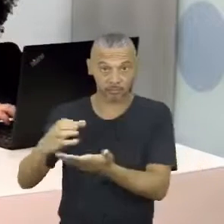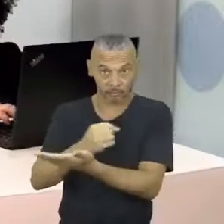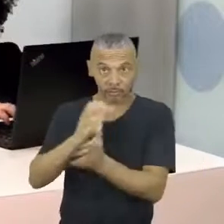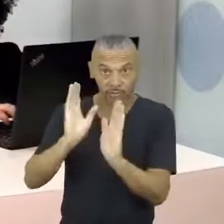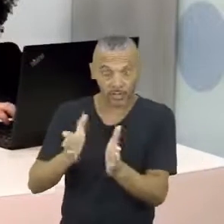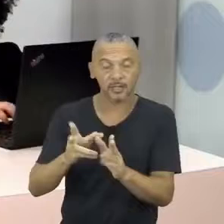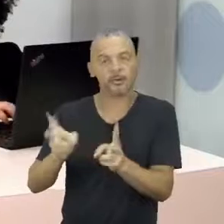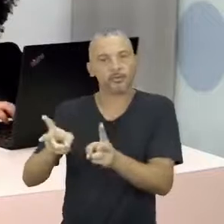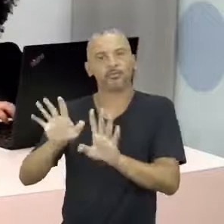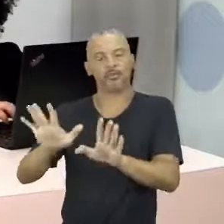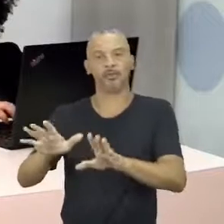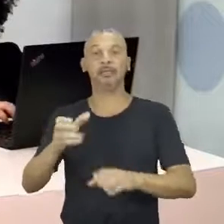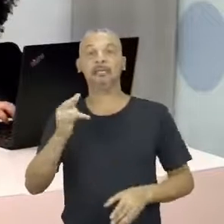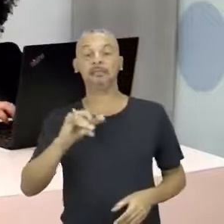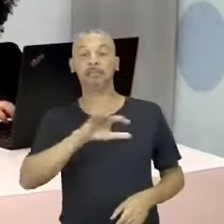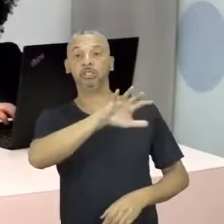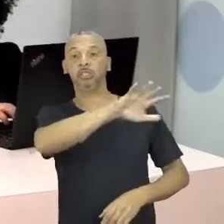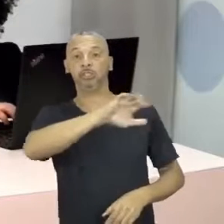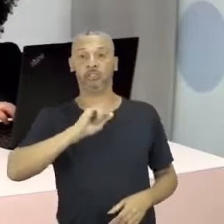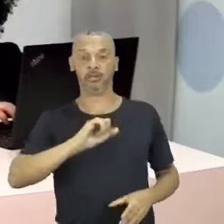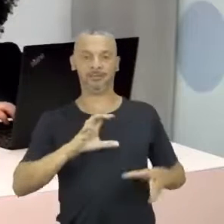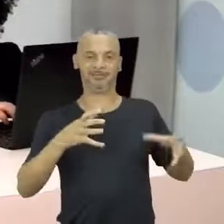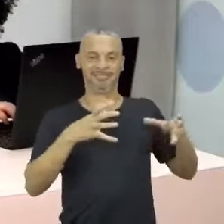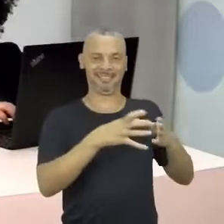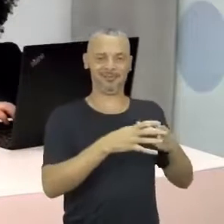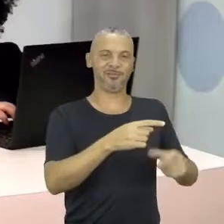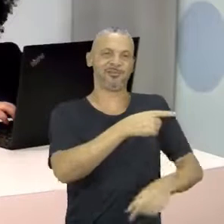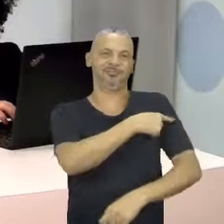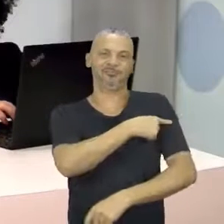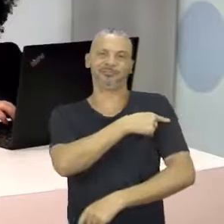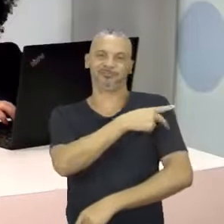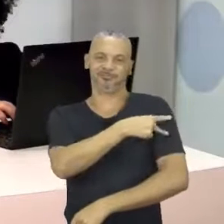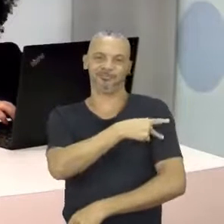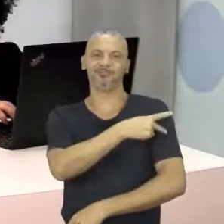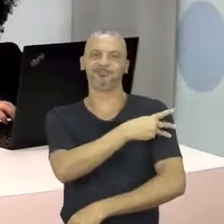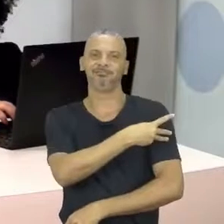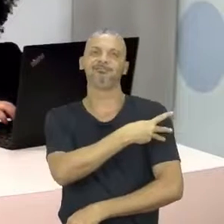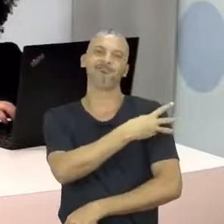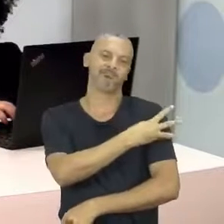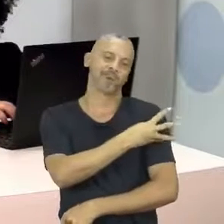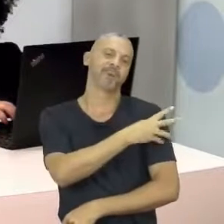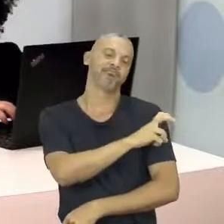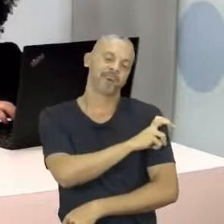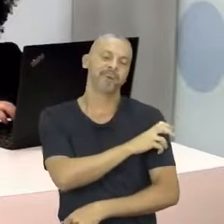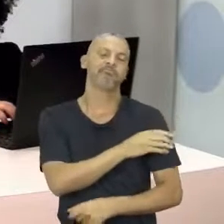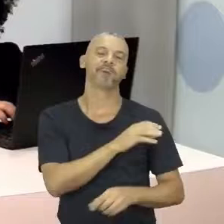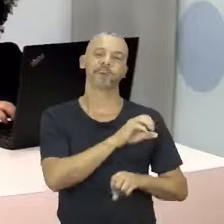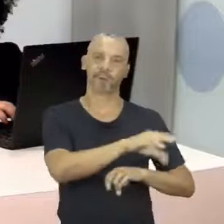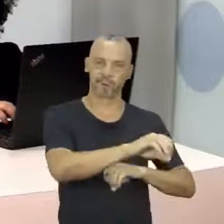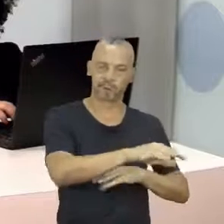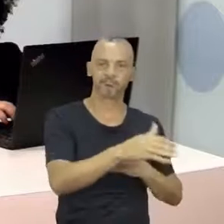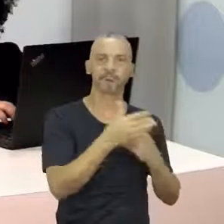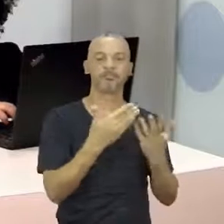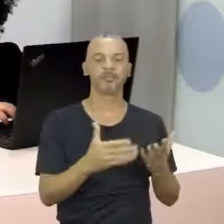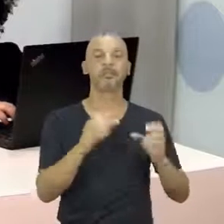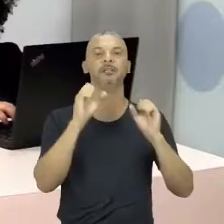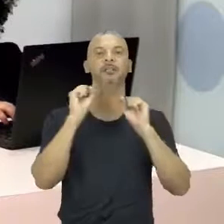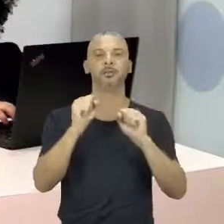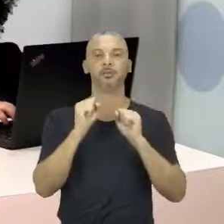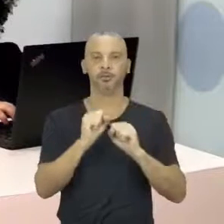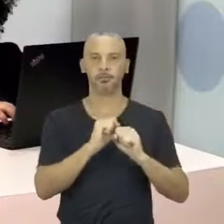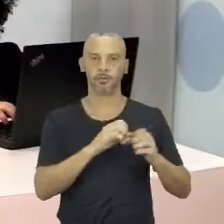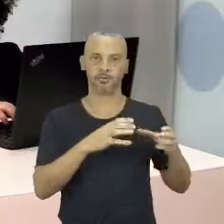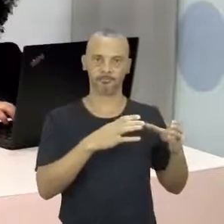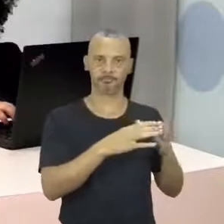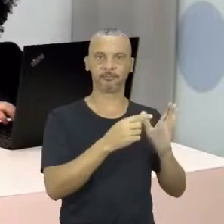for chamado para atribuição de classes dos anos iniciais e pegar uma classe, você pode pegar a sua classe e